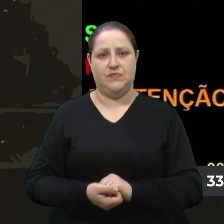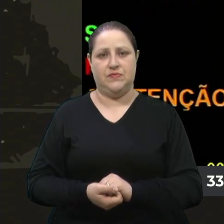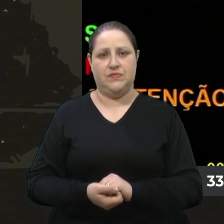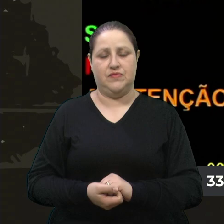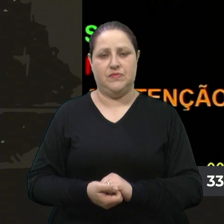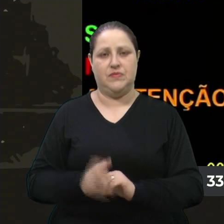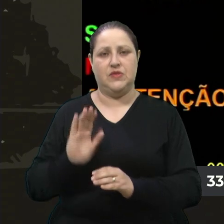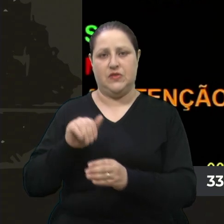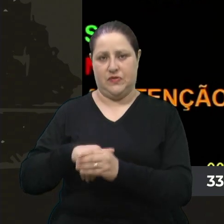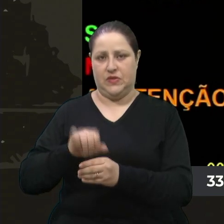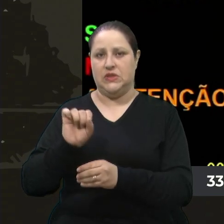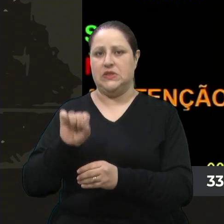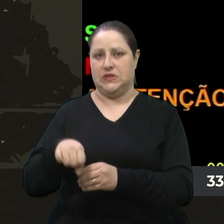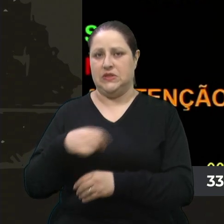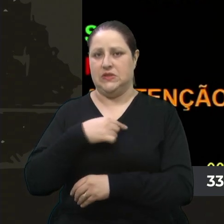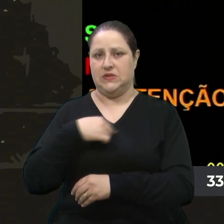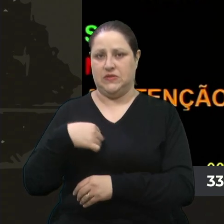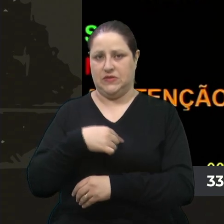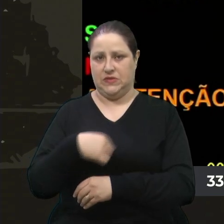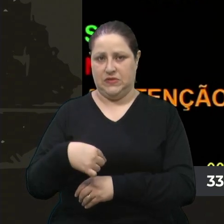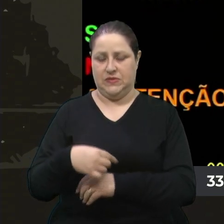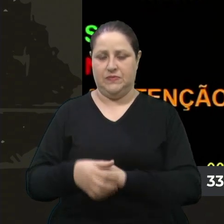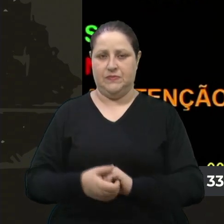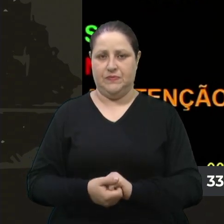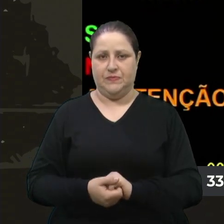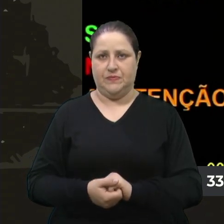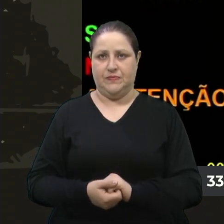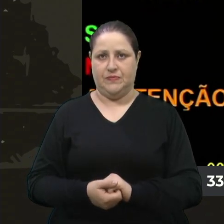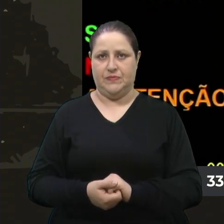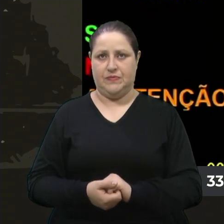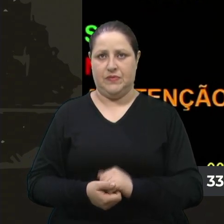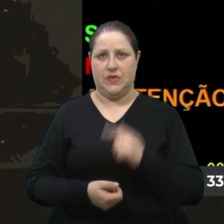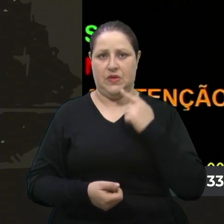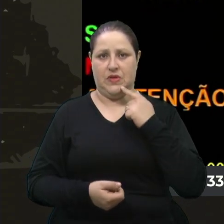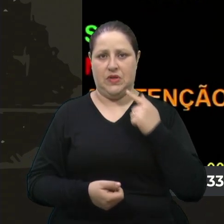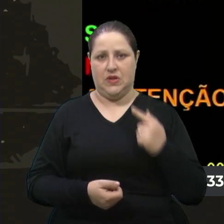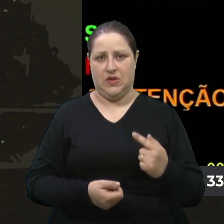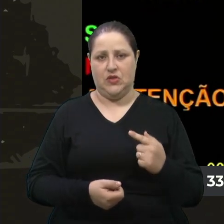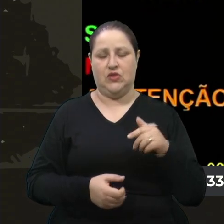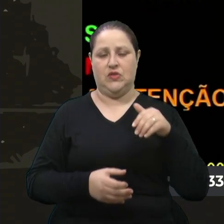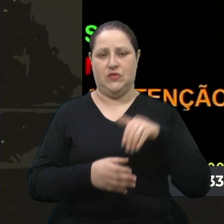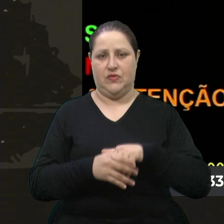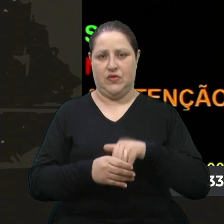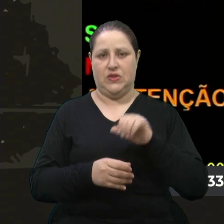Voto sim, senhor presidente. Eu voto sim, senhor presidente. Professor Zanquim.